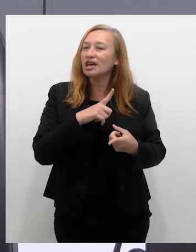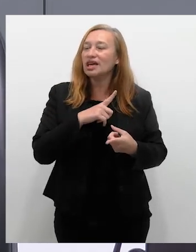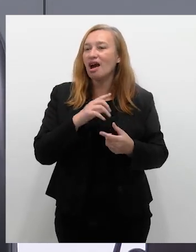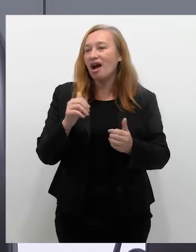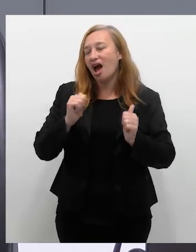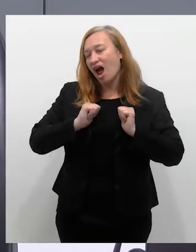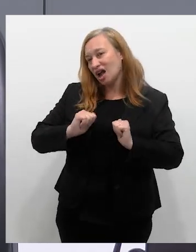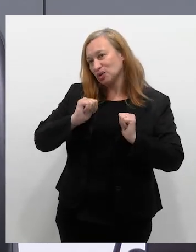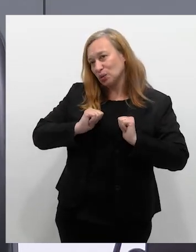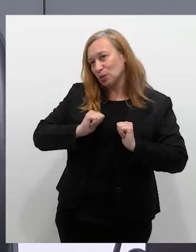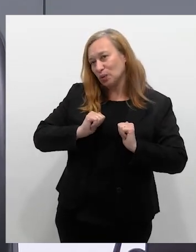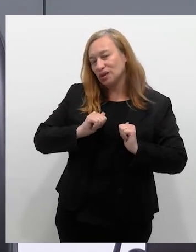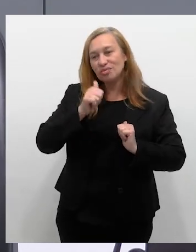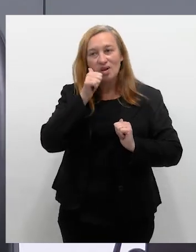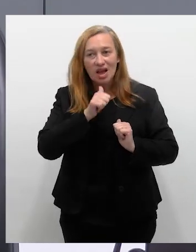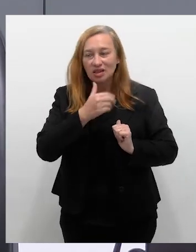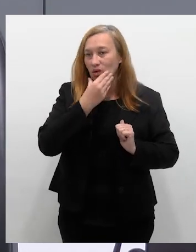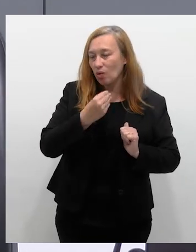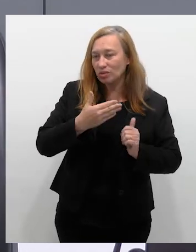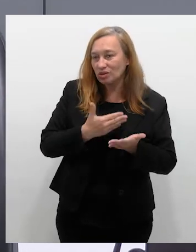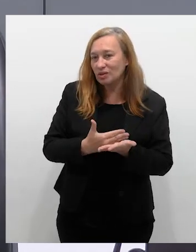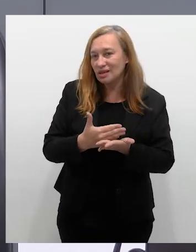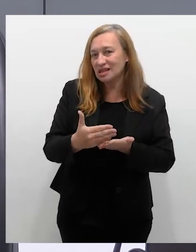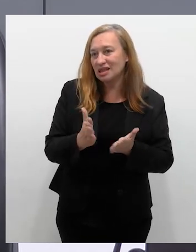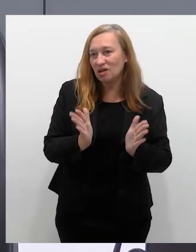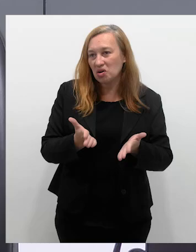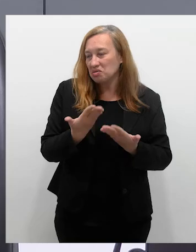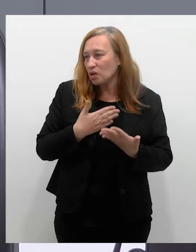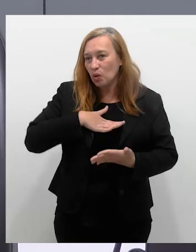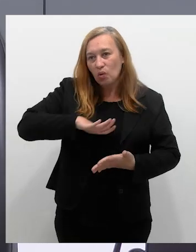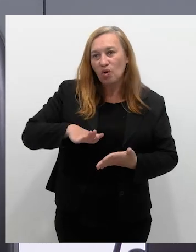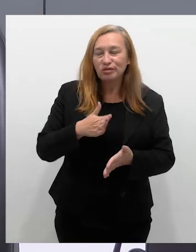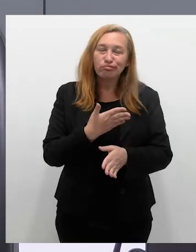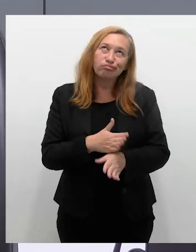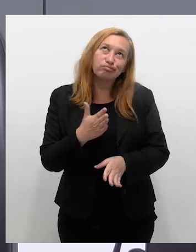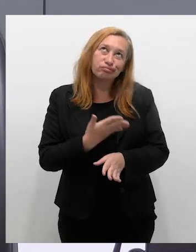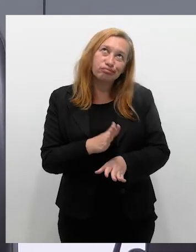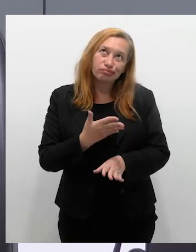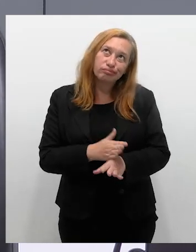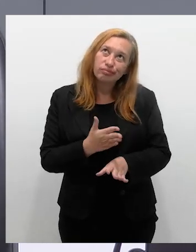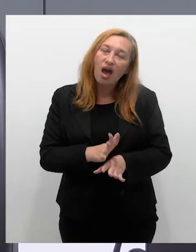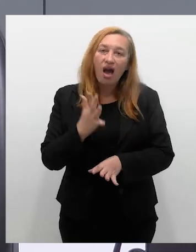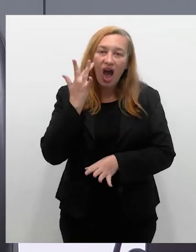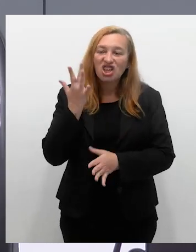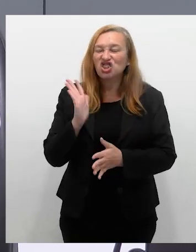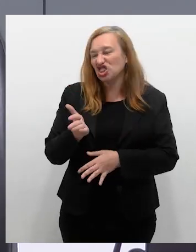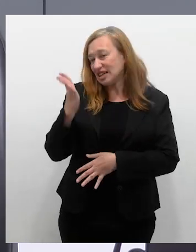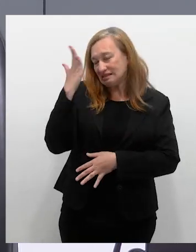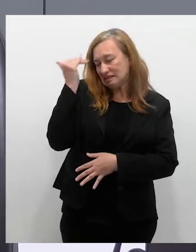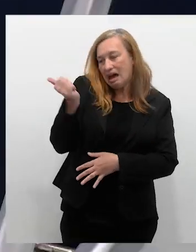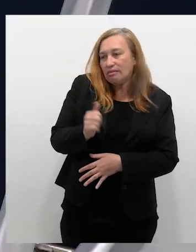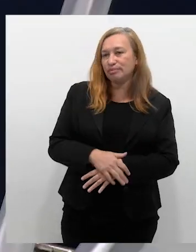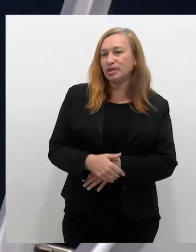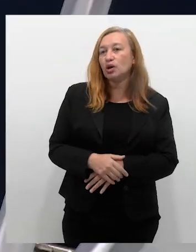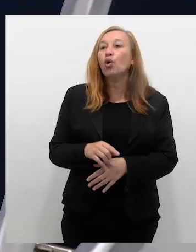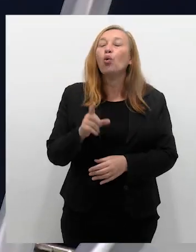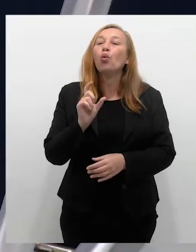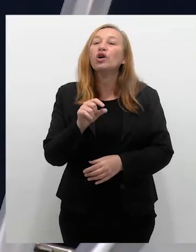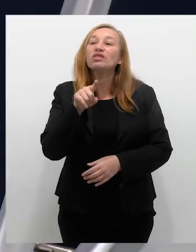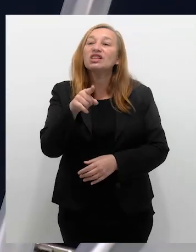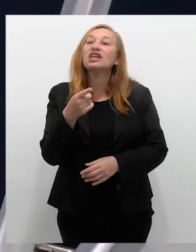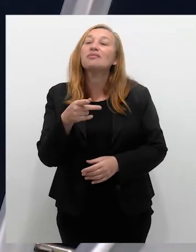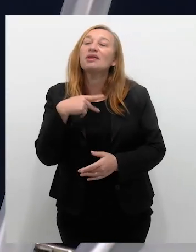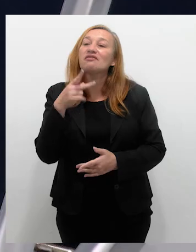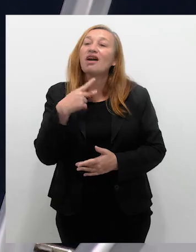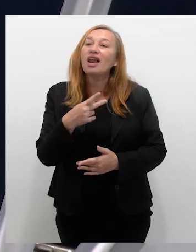tem atores e atrizes, principalmente os que estão começando, que não gostam de ensaiar, que acha que já sabe. O que você tem